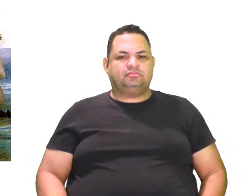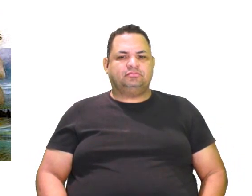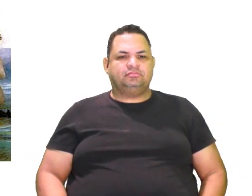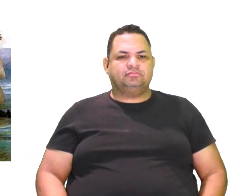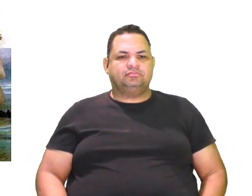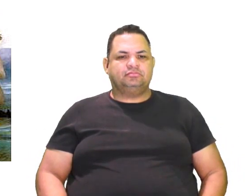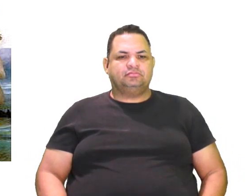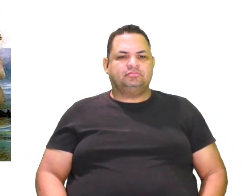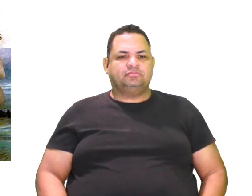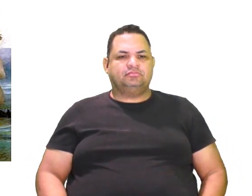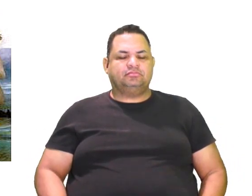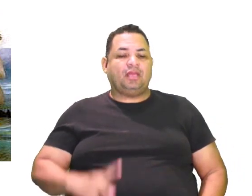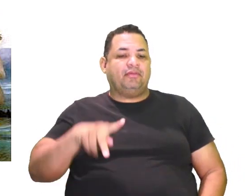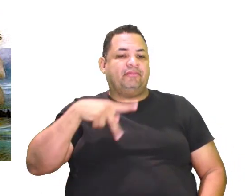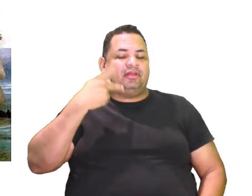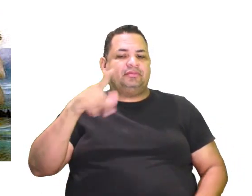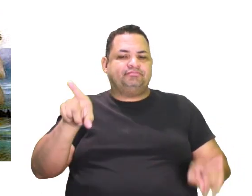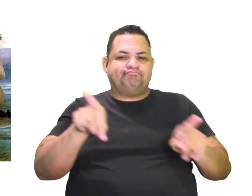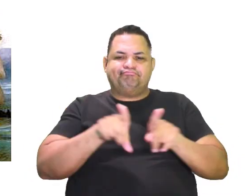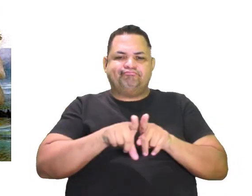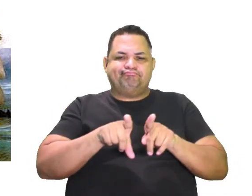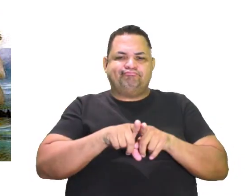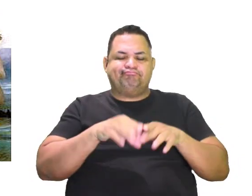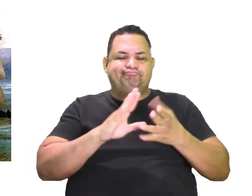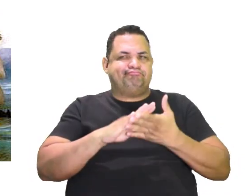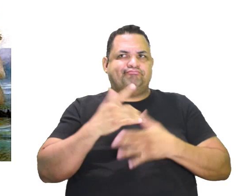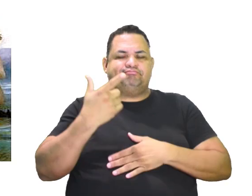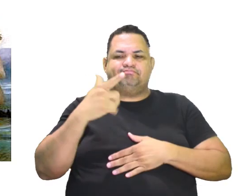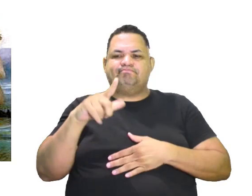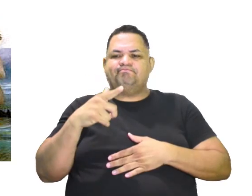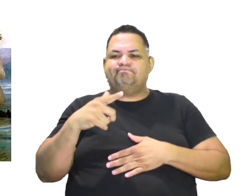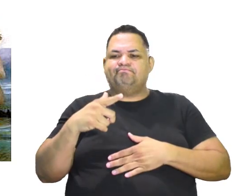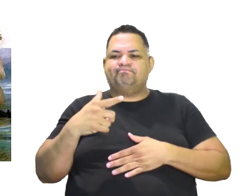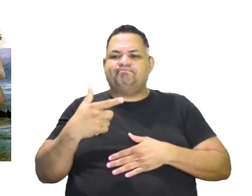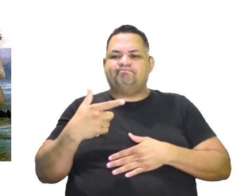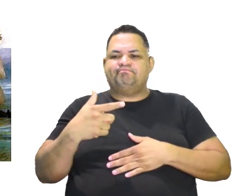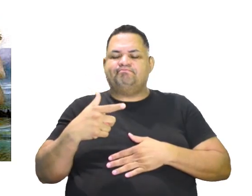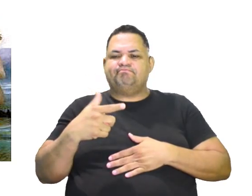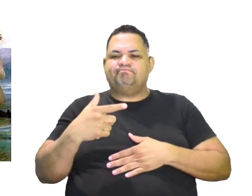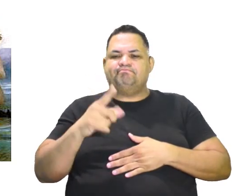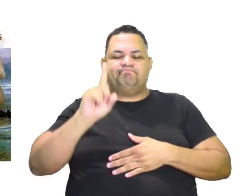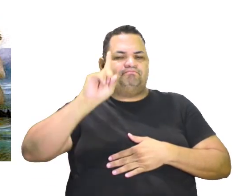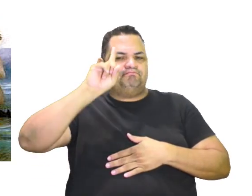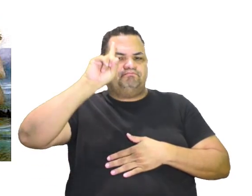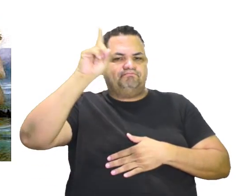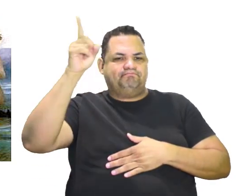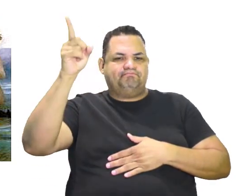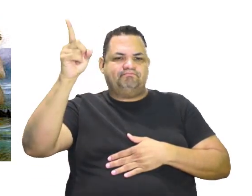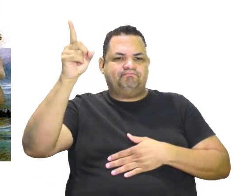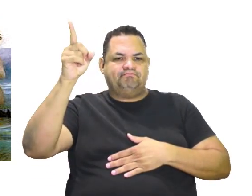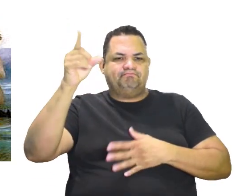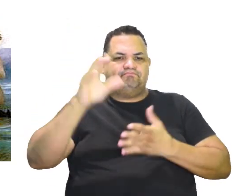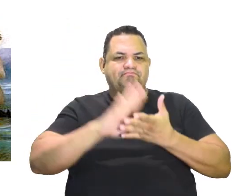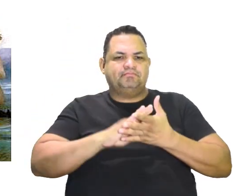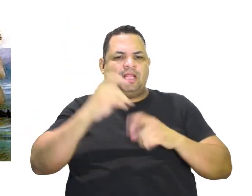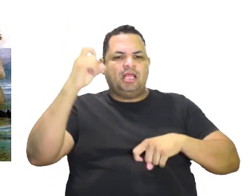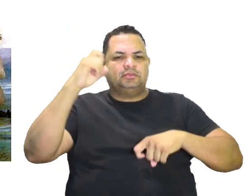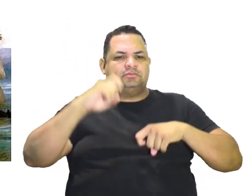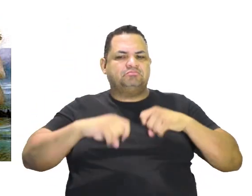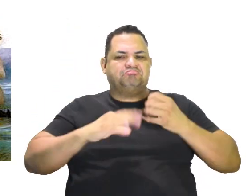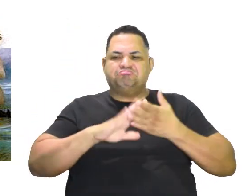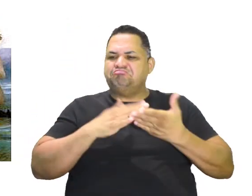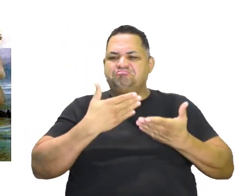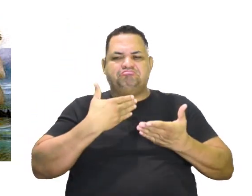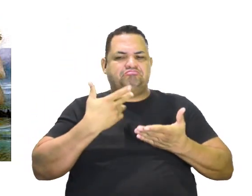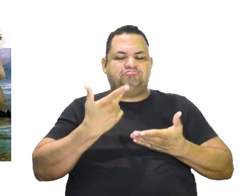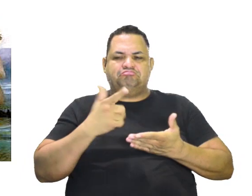aparecendo, para dizer também que ela não tinha essa ideia de sexualização, não